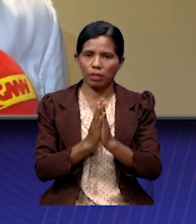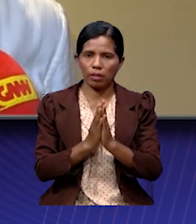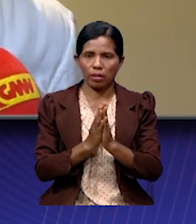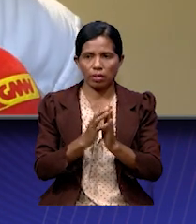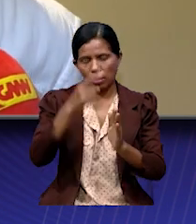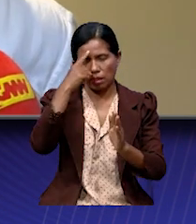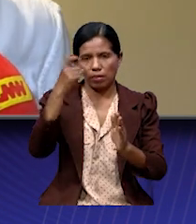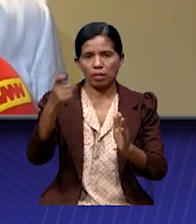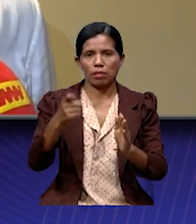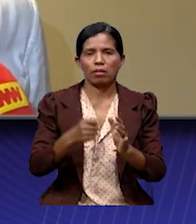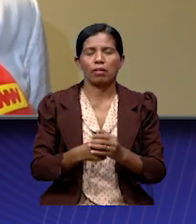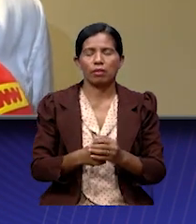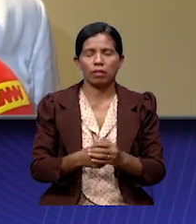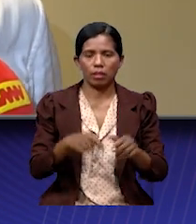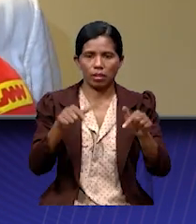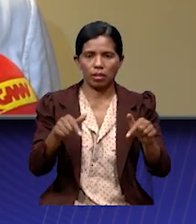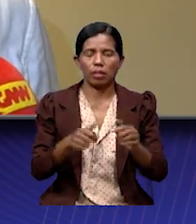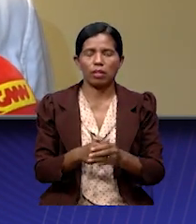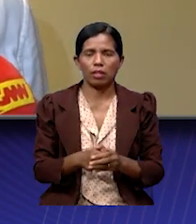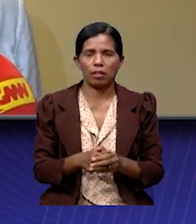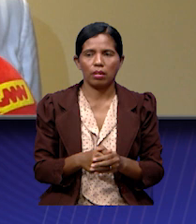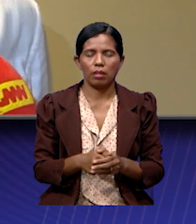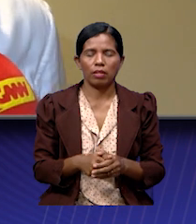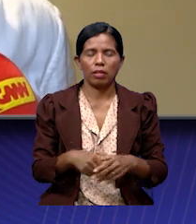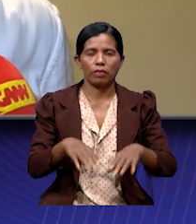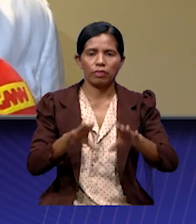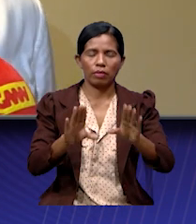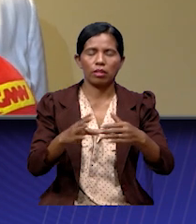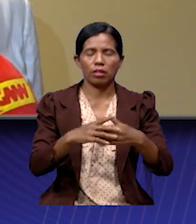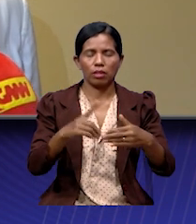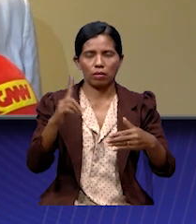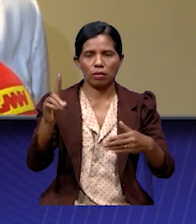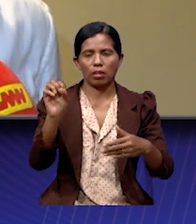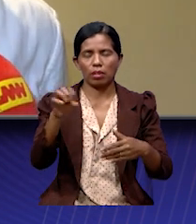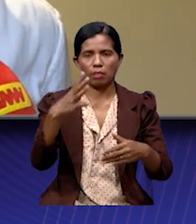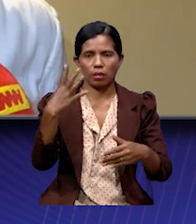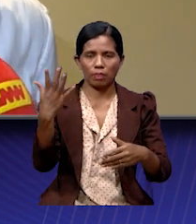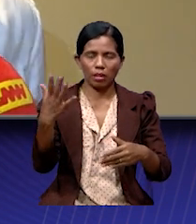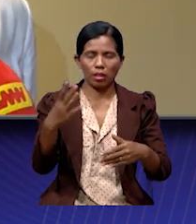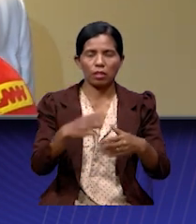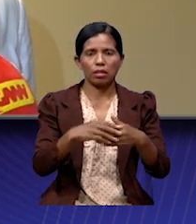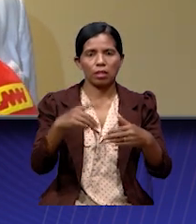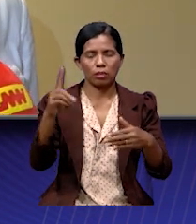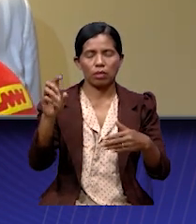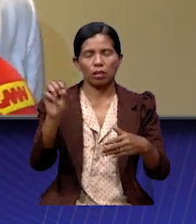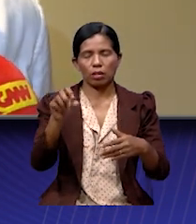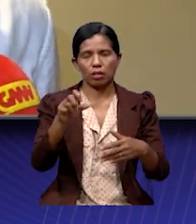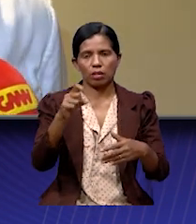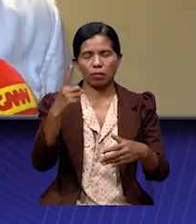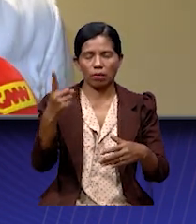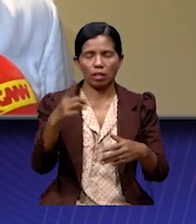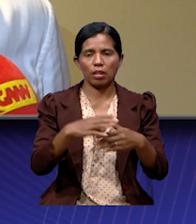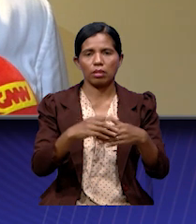posto abastecimento combustível sira ne balon fan $1.15 $1.12 $1.11